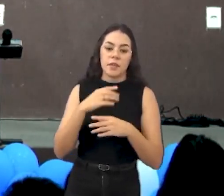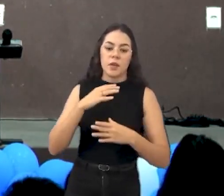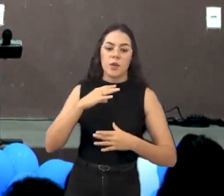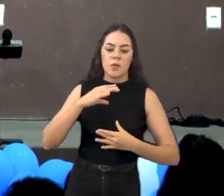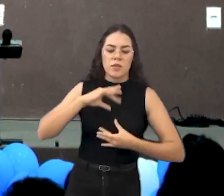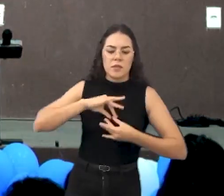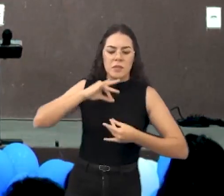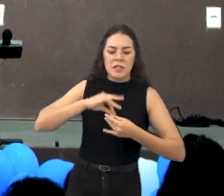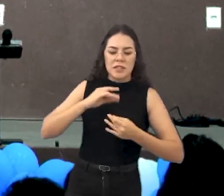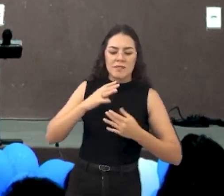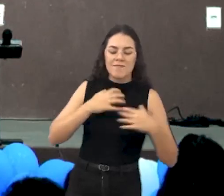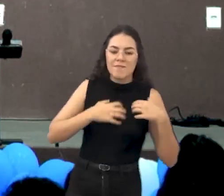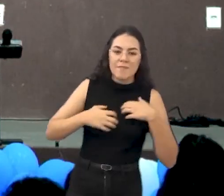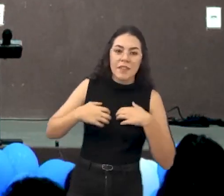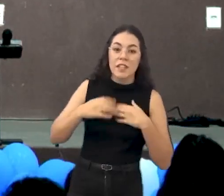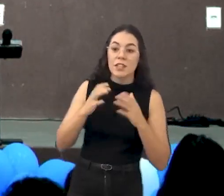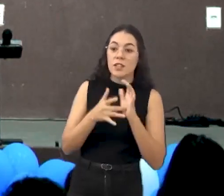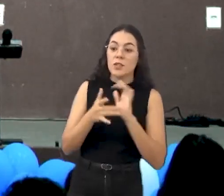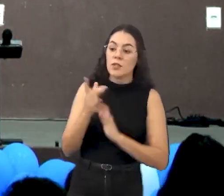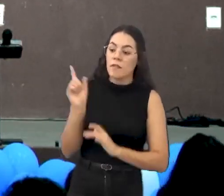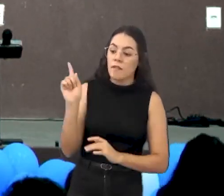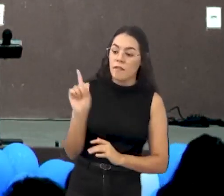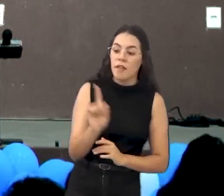Jesus veio para consolar os que choram.